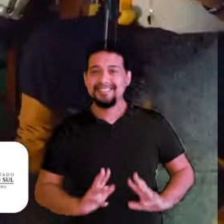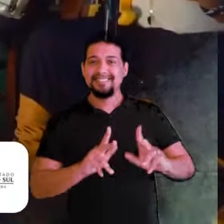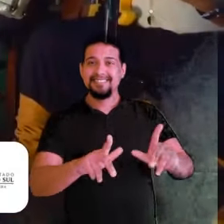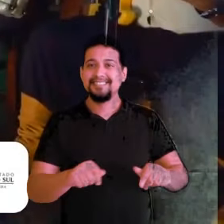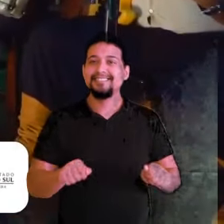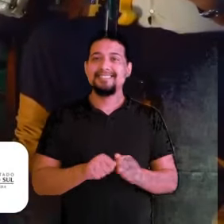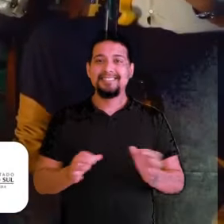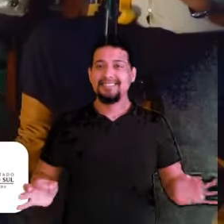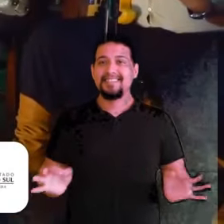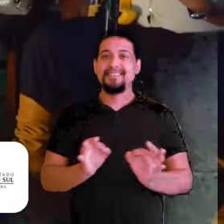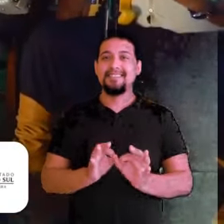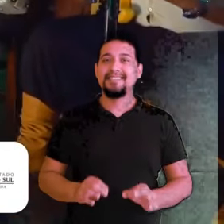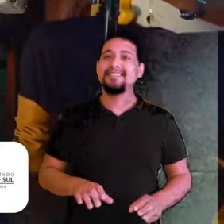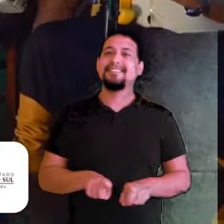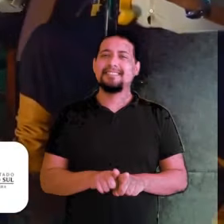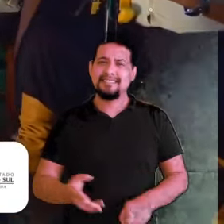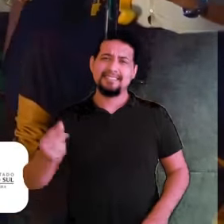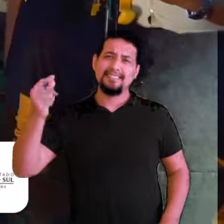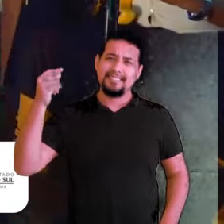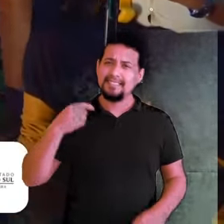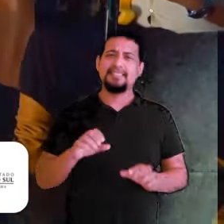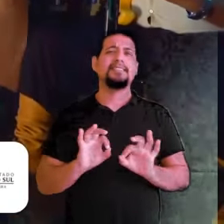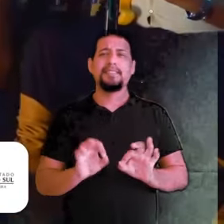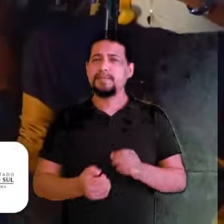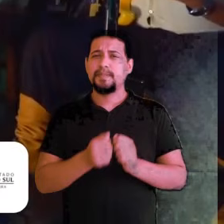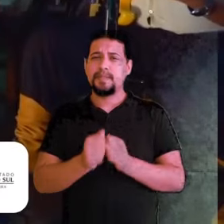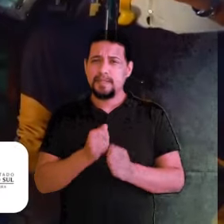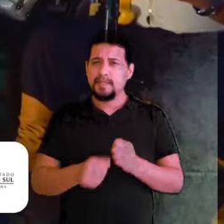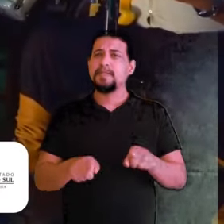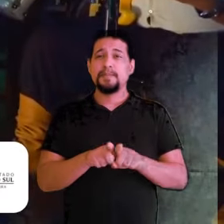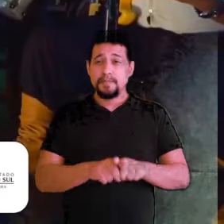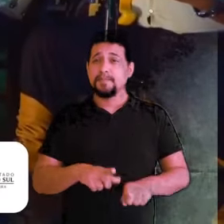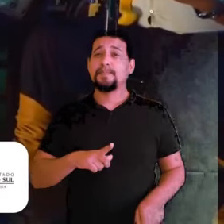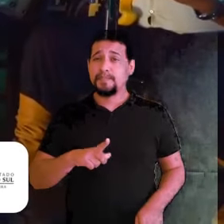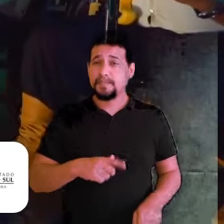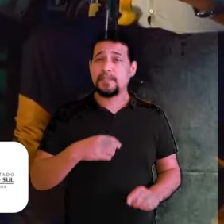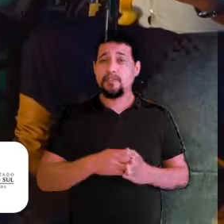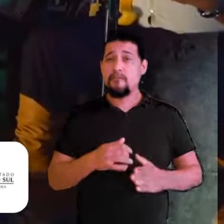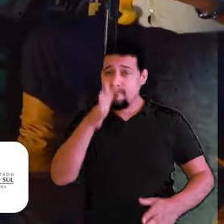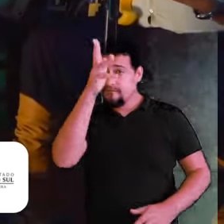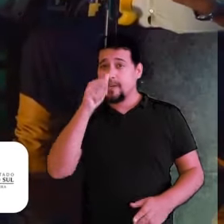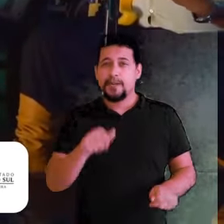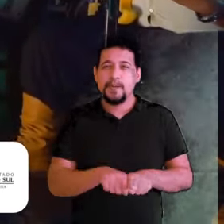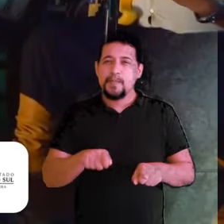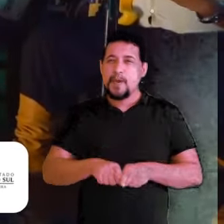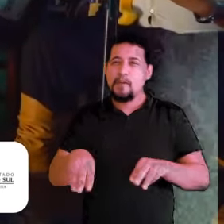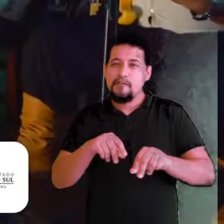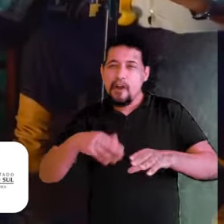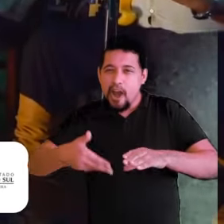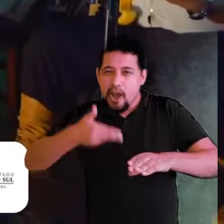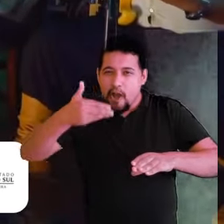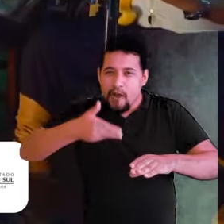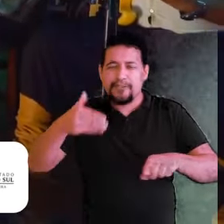Eu não te esqueço do meu vinho e da sardinha, do mascavo e o arroz pra carreteiro. Traga fermento e uma quarta de farinha, como